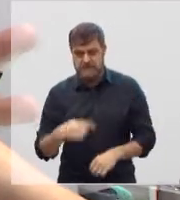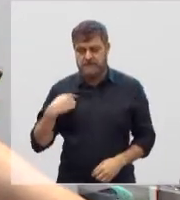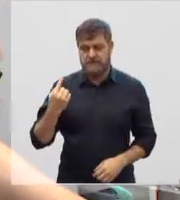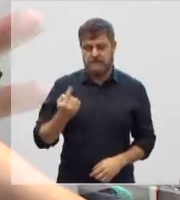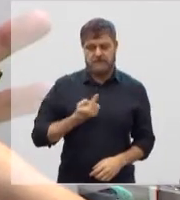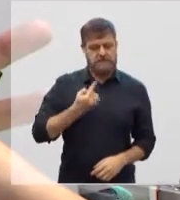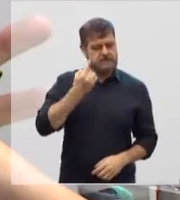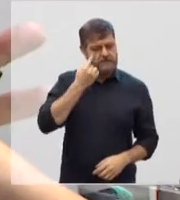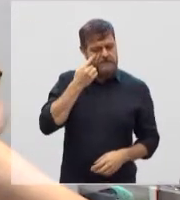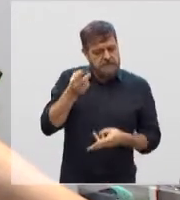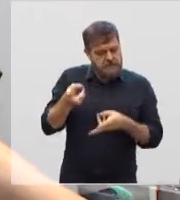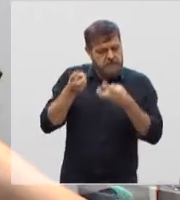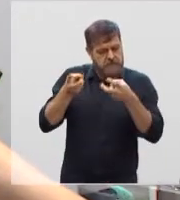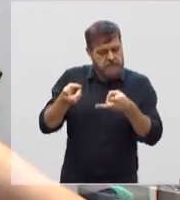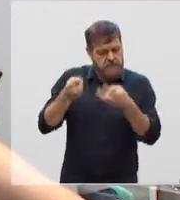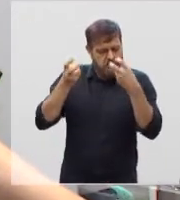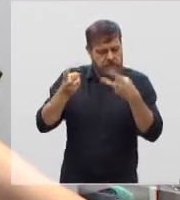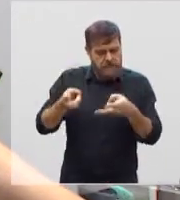gente está vendo